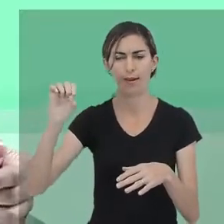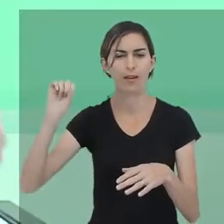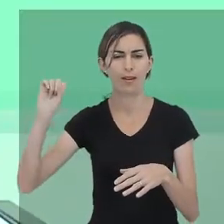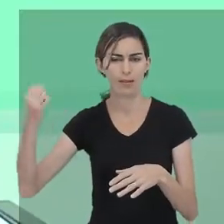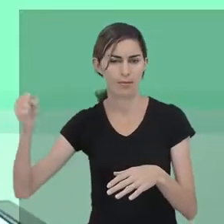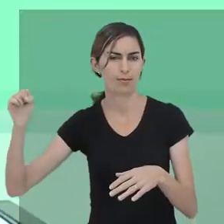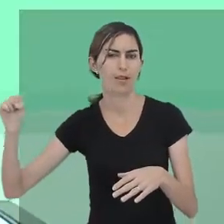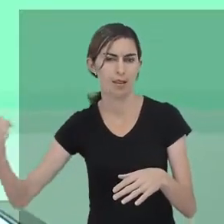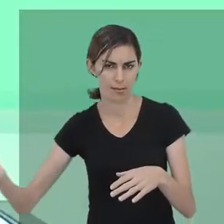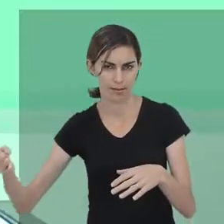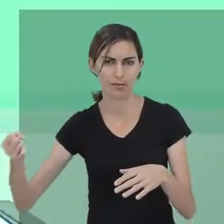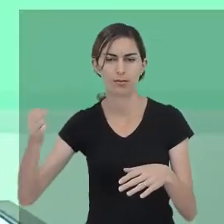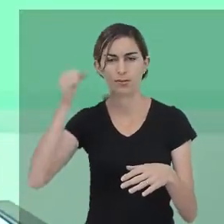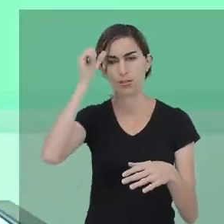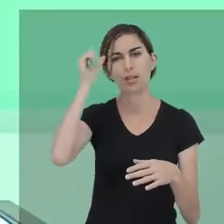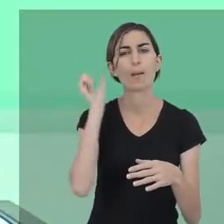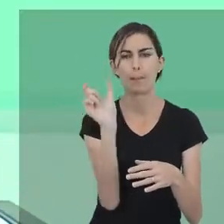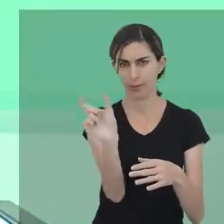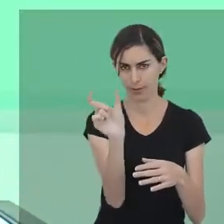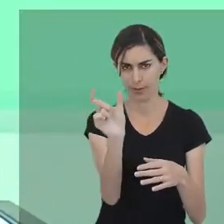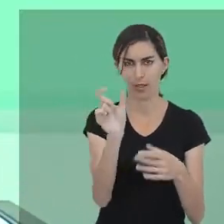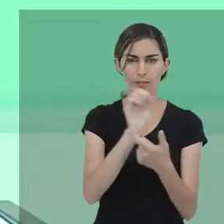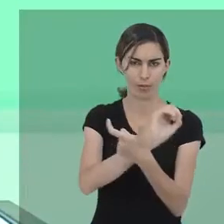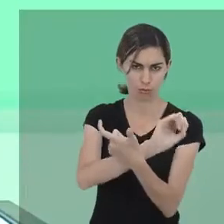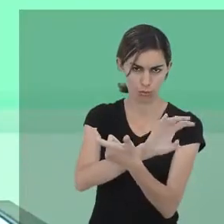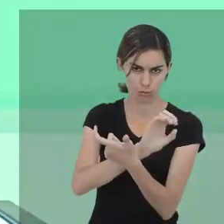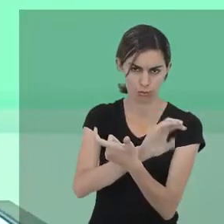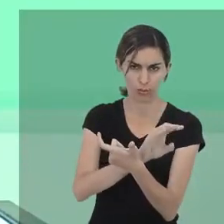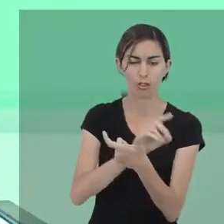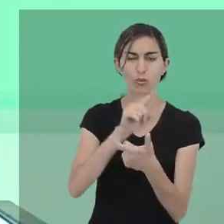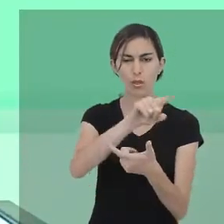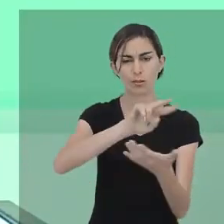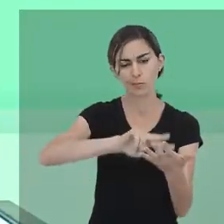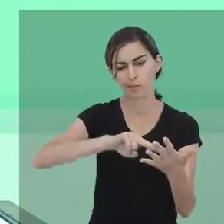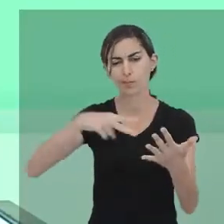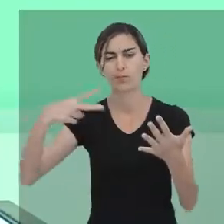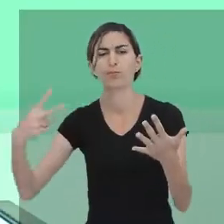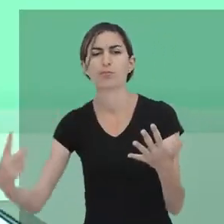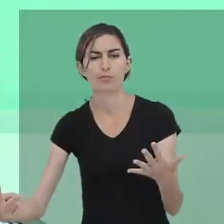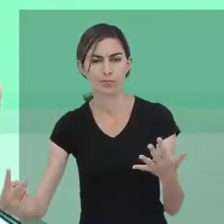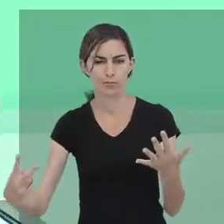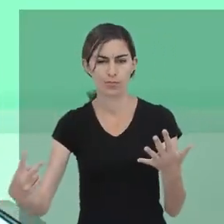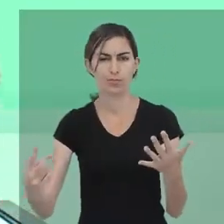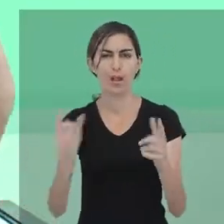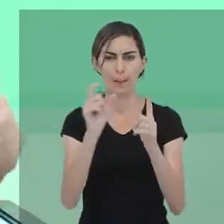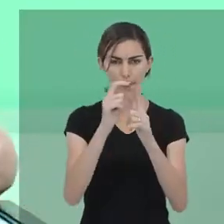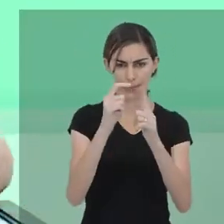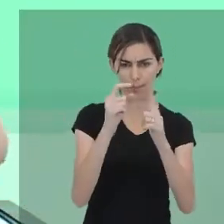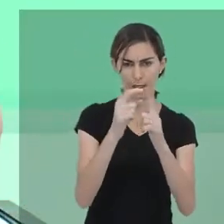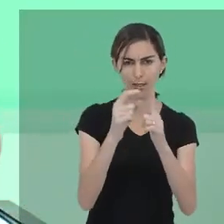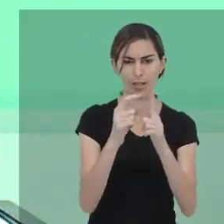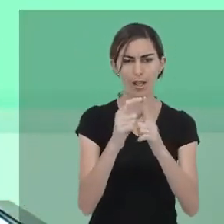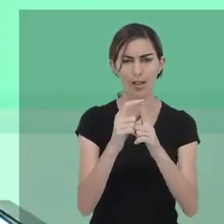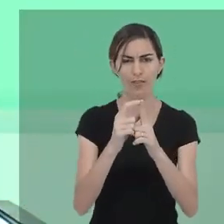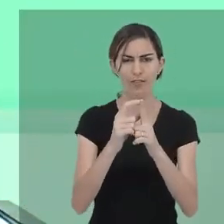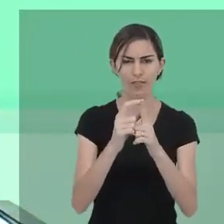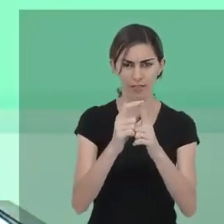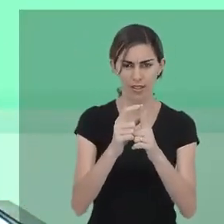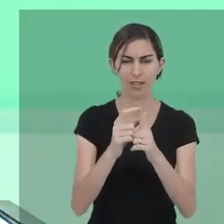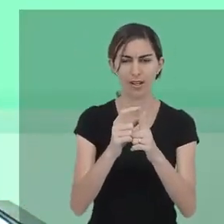N-E-S-S. Essa palavra, esse sufixo, ele vai transformar uma palavra, um adjetivo, uma